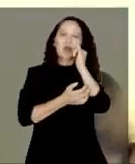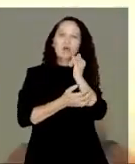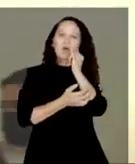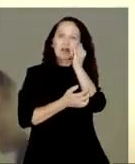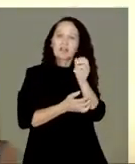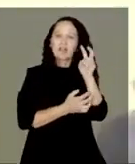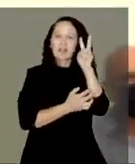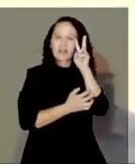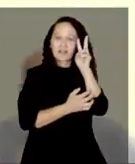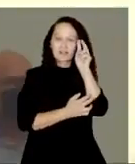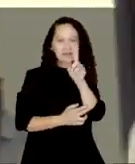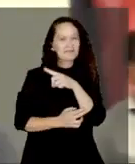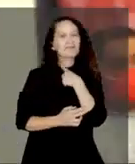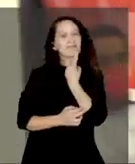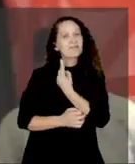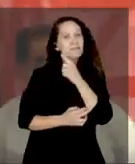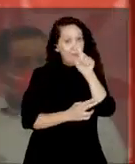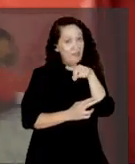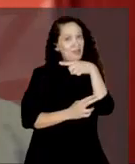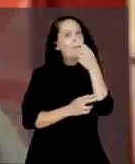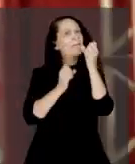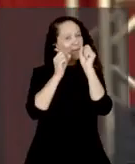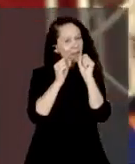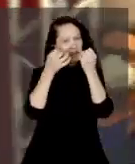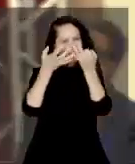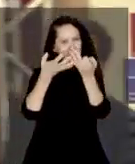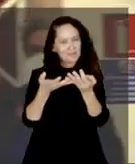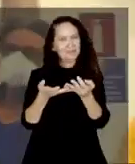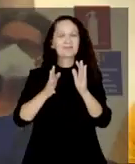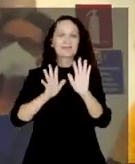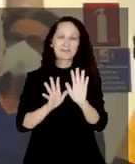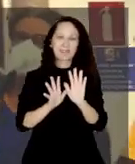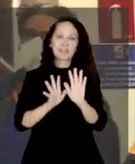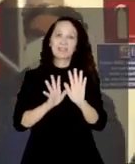uma luta para que esse filme pudesse ser